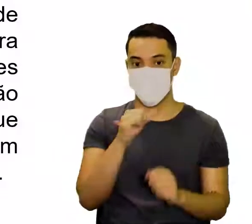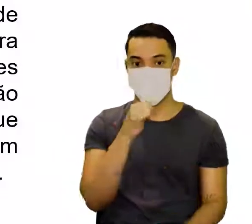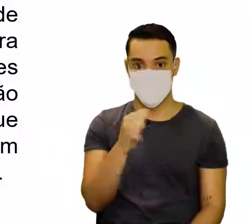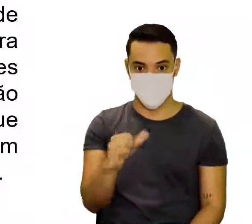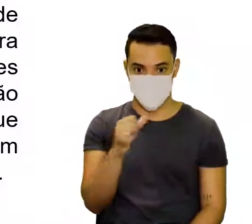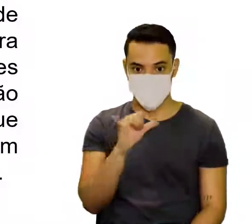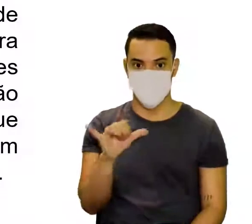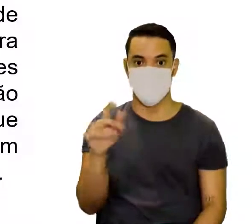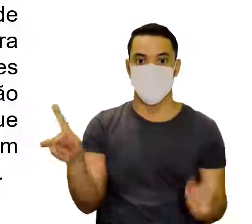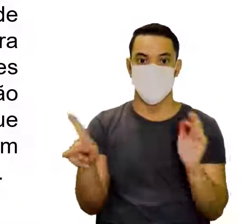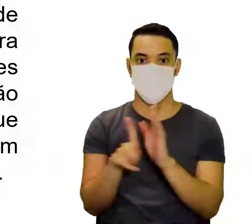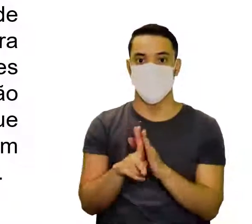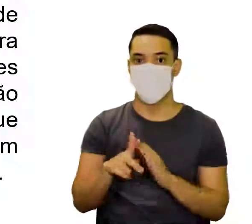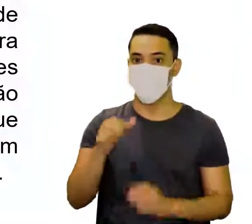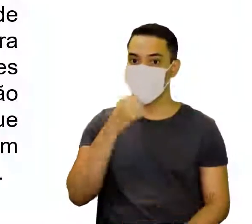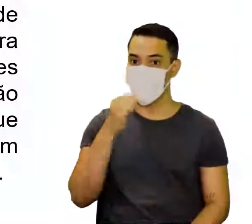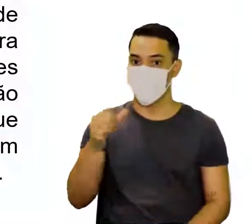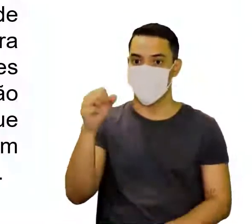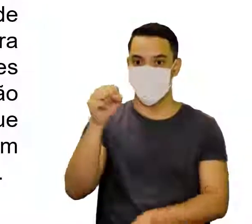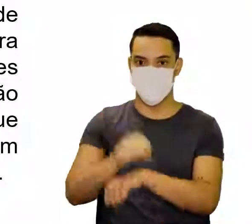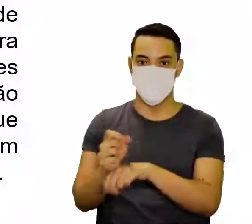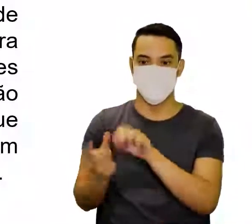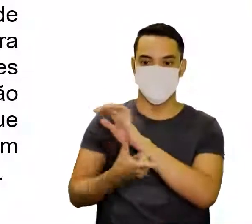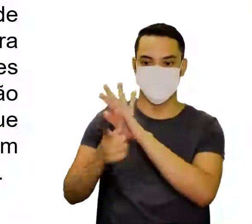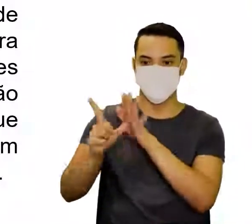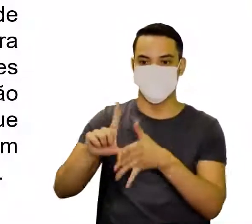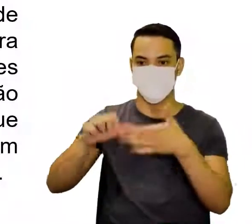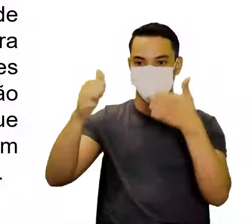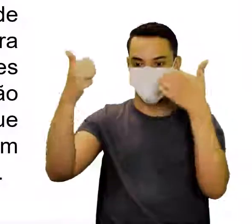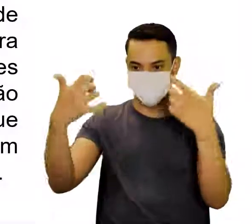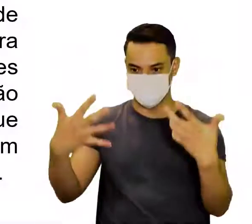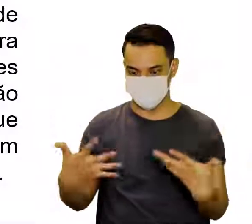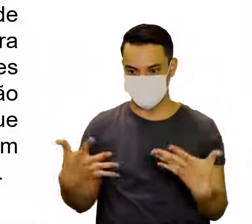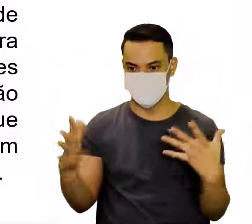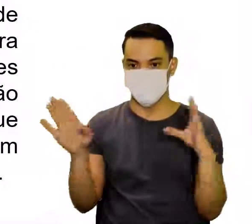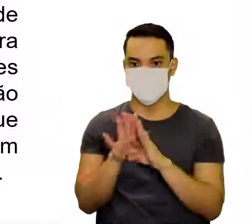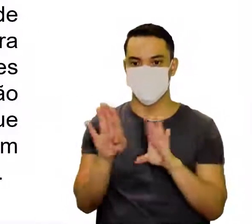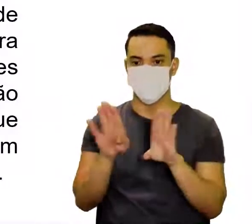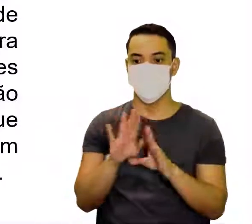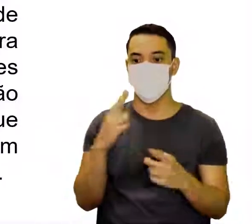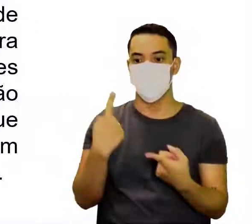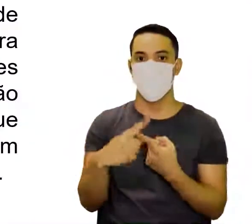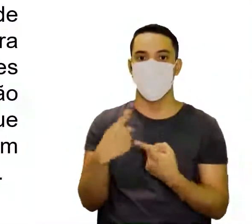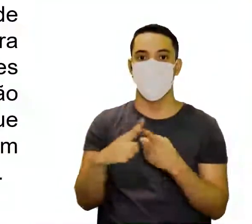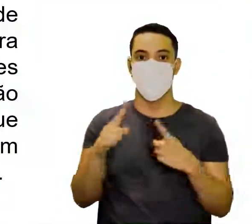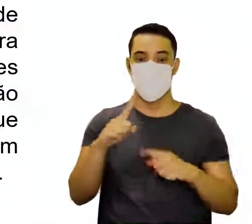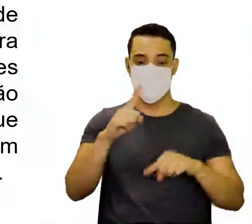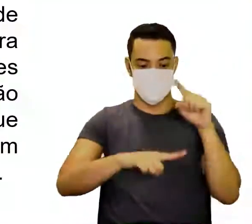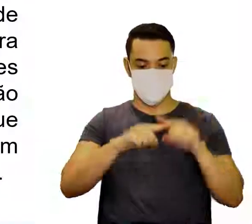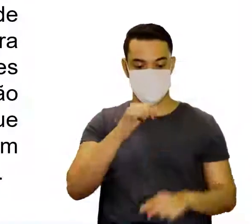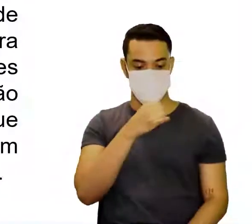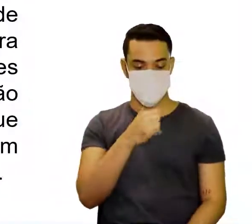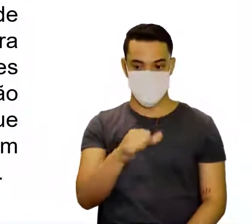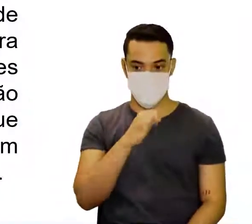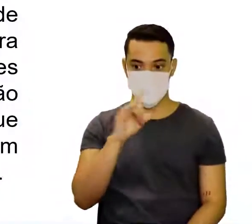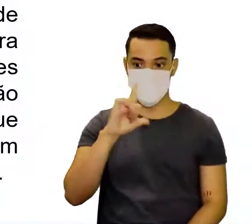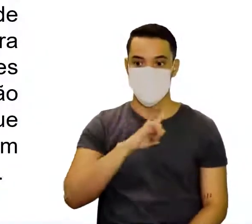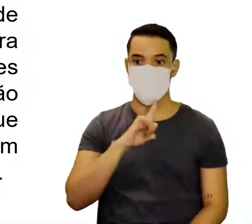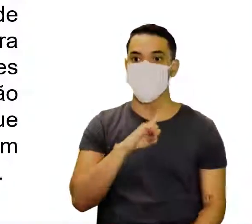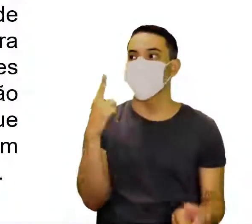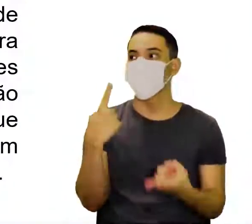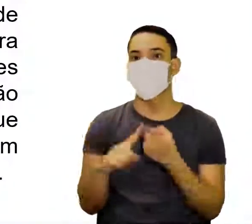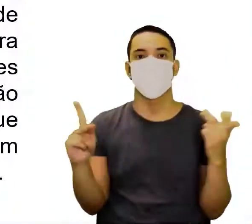em eletrostática, tá? Quando a gente eletroliza, pessoal, os corpos, eles estão eletricamente eletrizados, é